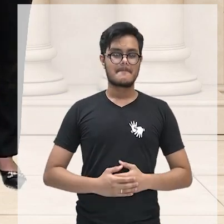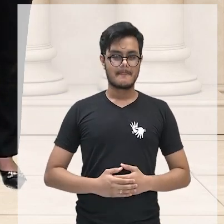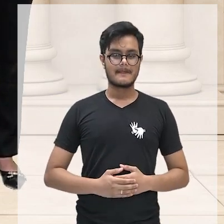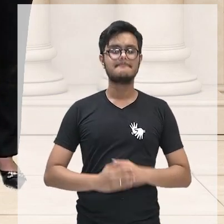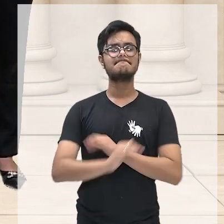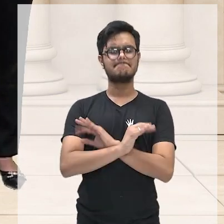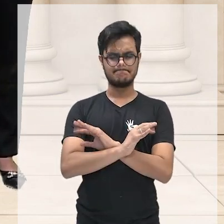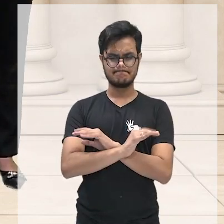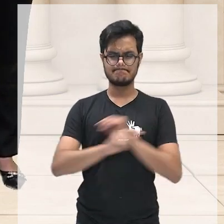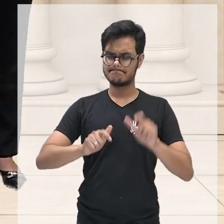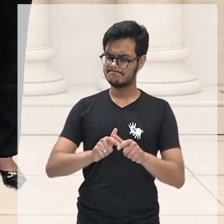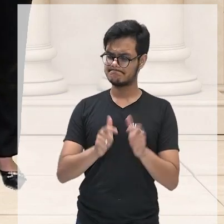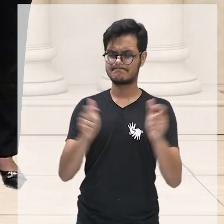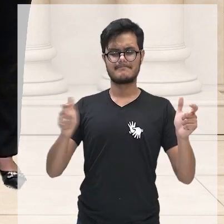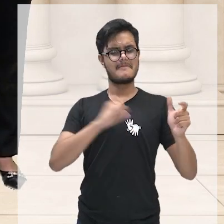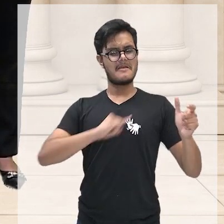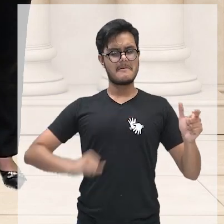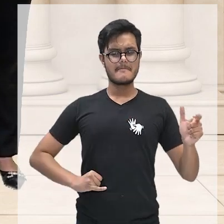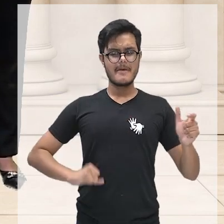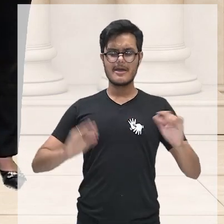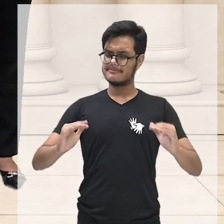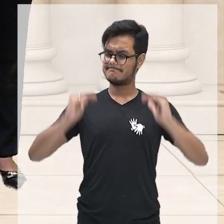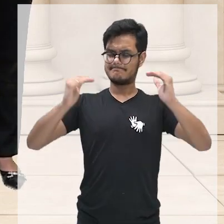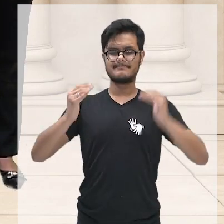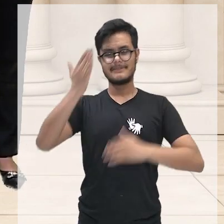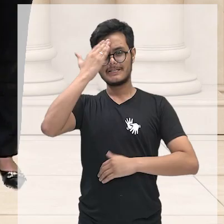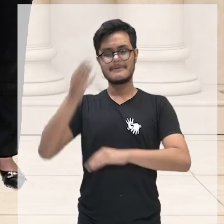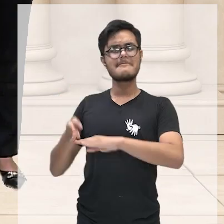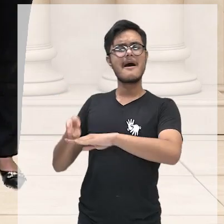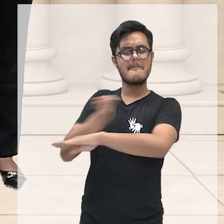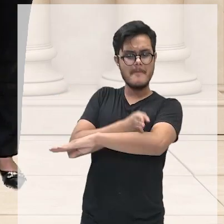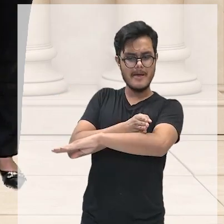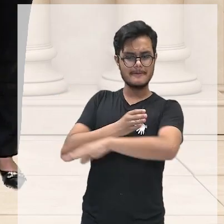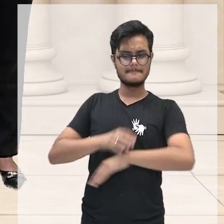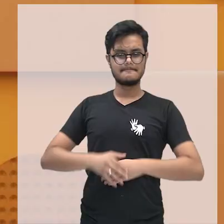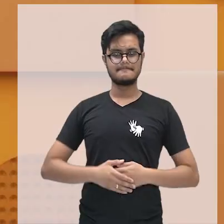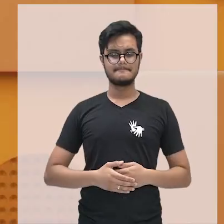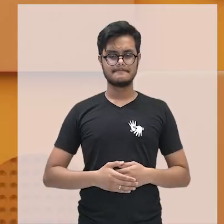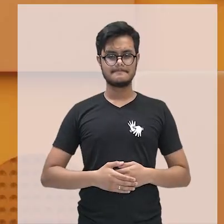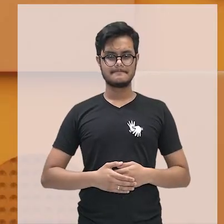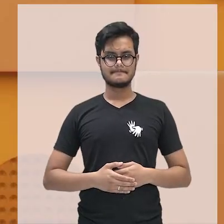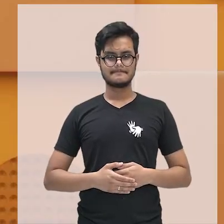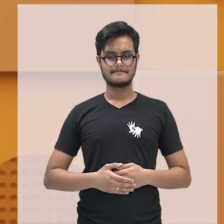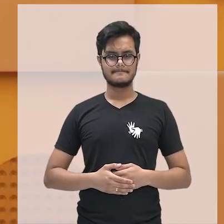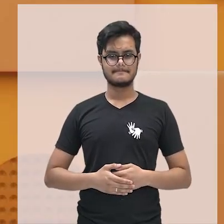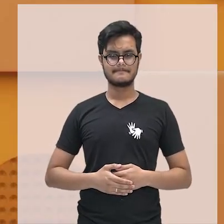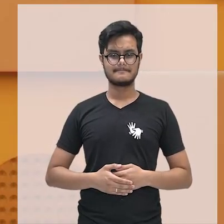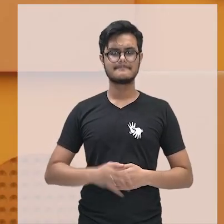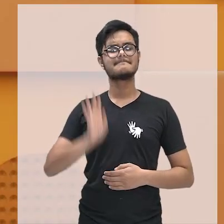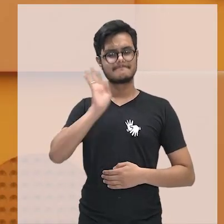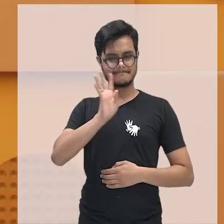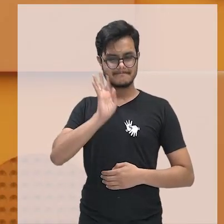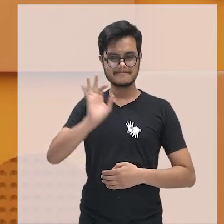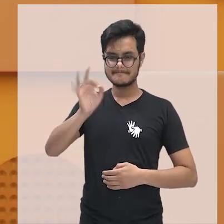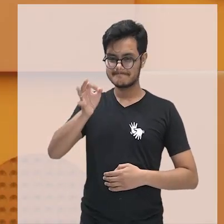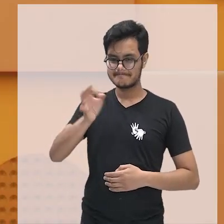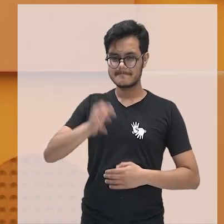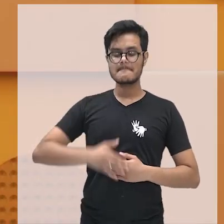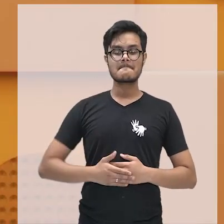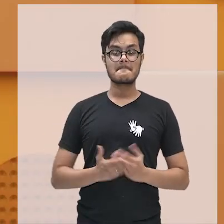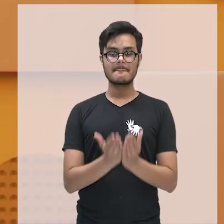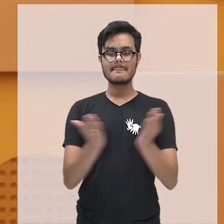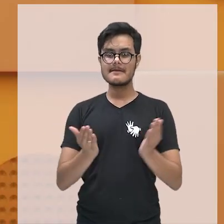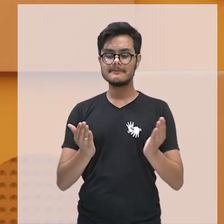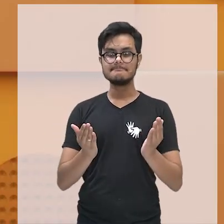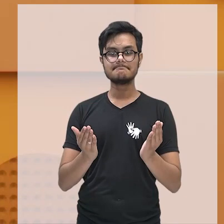império bastante conhecido da idade antiga É isso aí professora Michele Então a